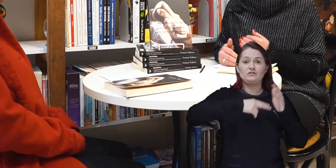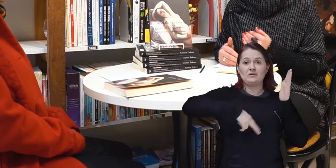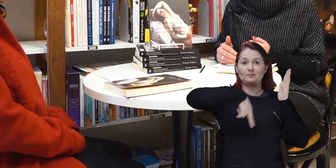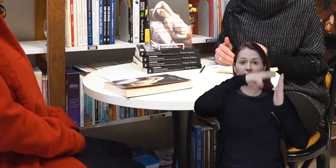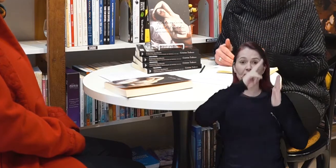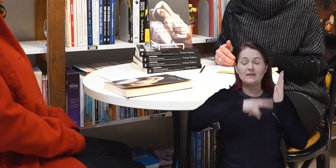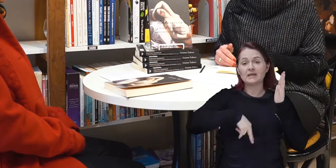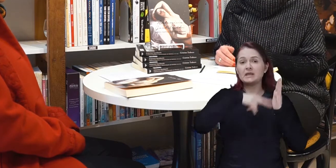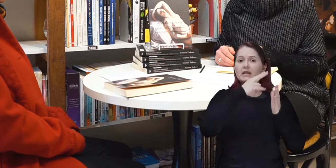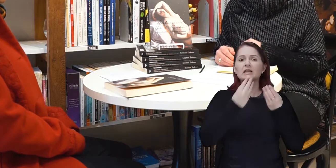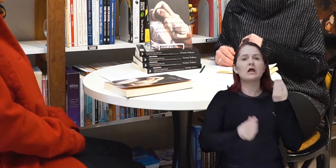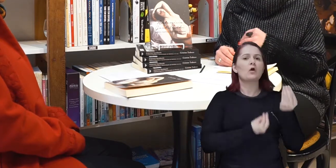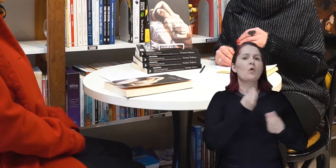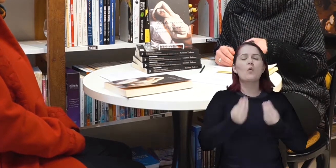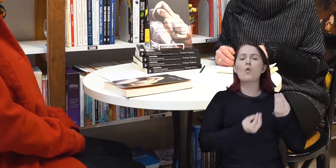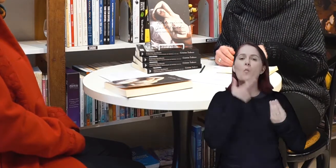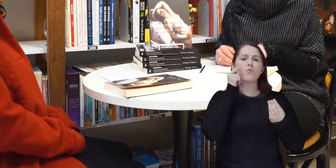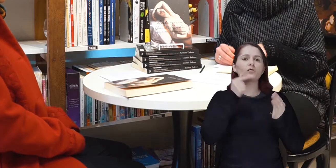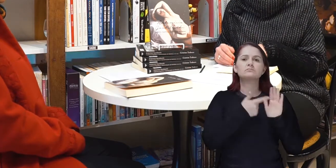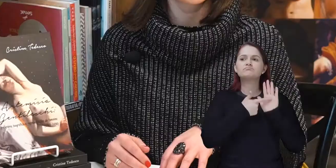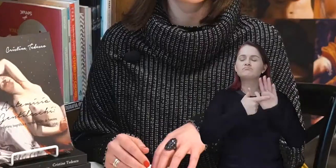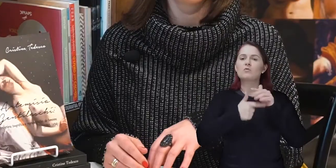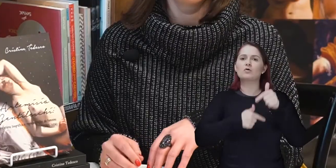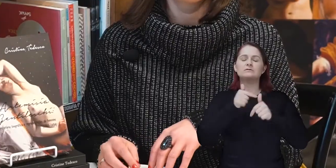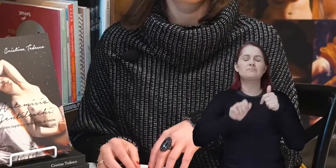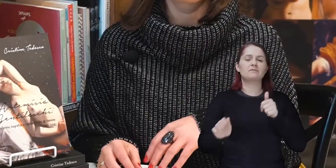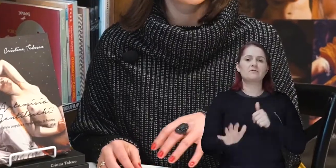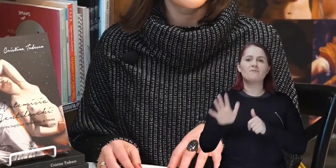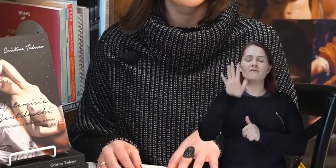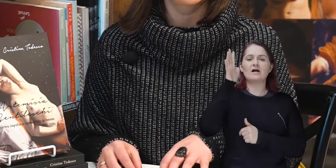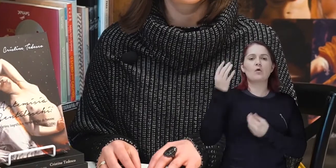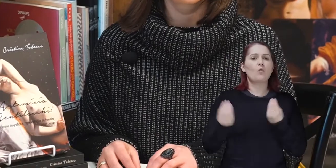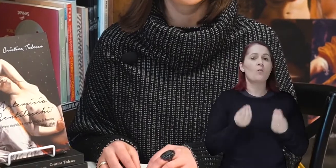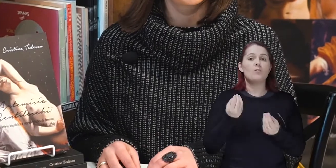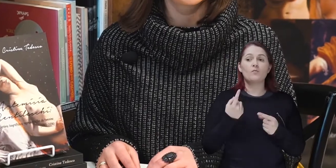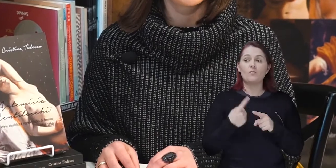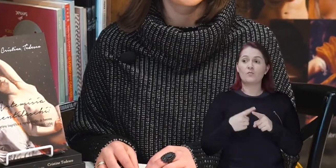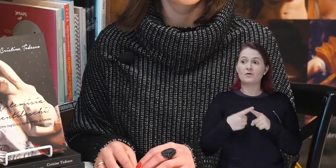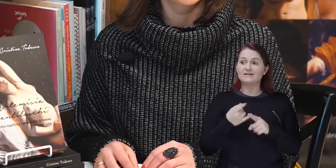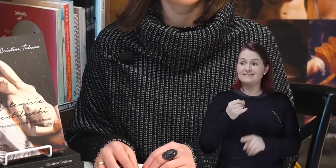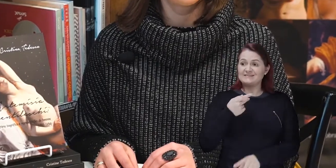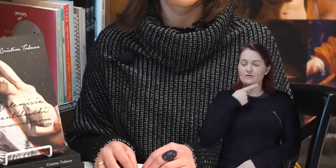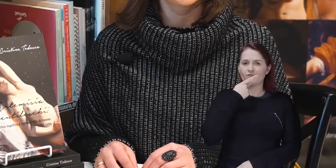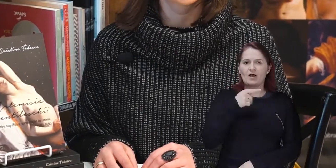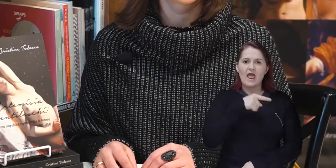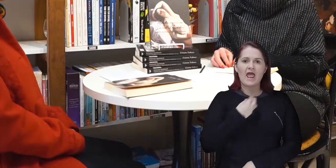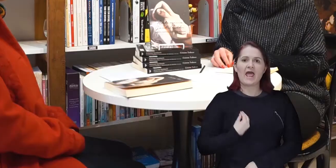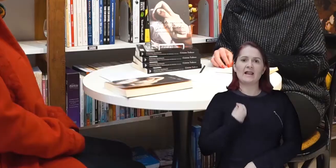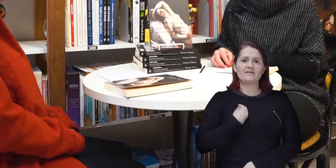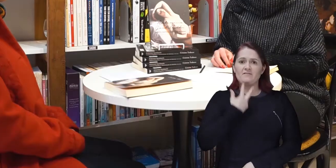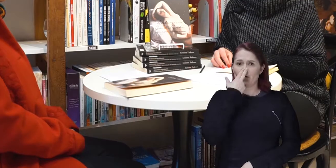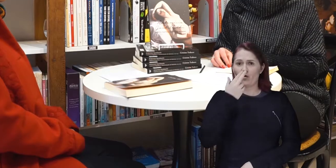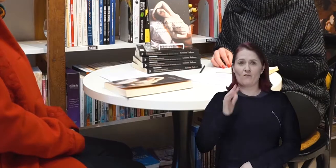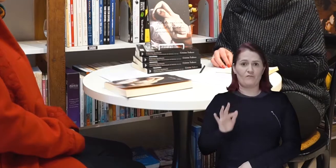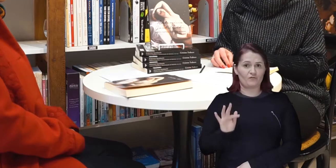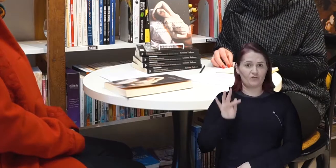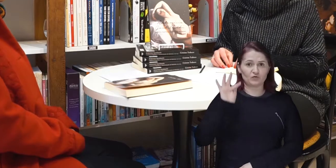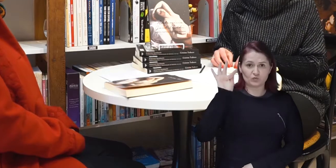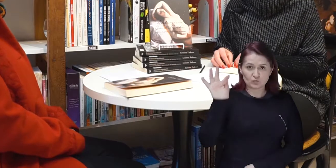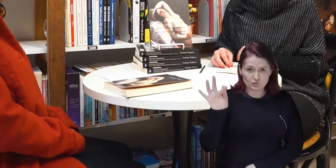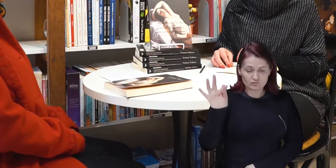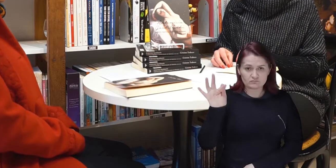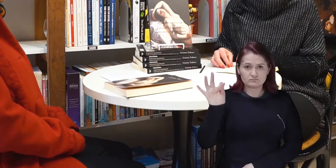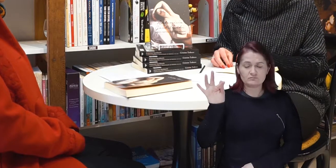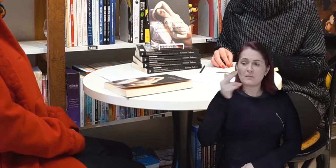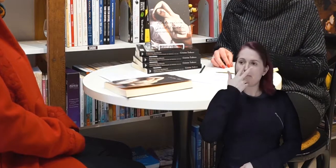conseguiu se inserir na pintura, atuar de forma destacada entre os pintores da época em que ela viveu. Porque vejam bem, se eu